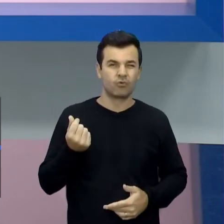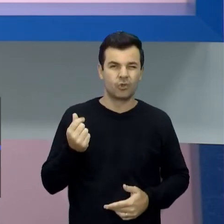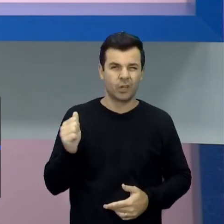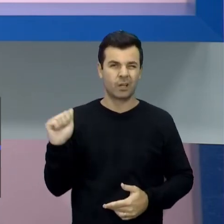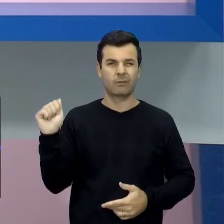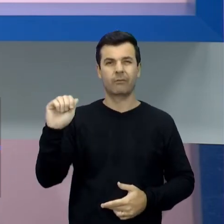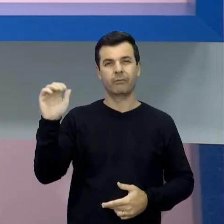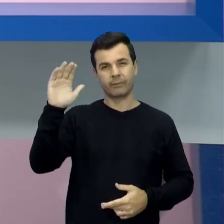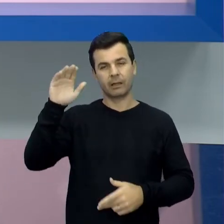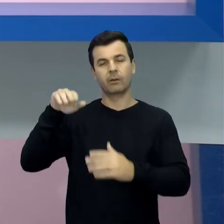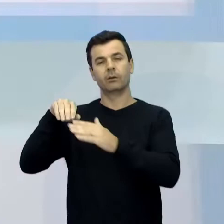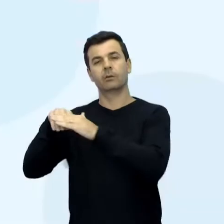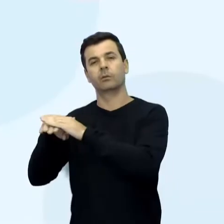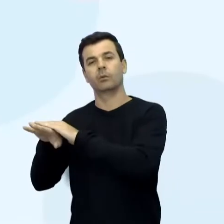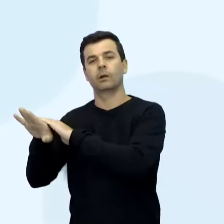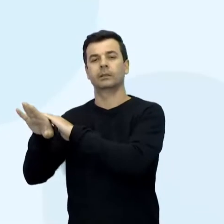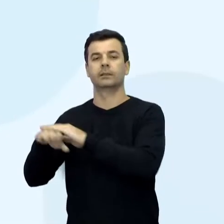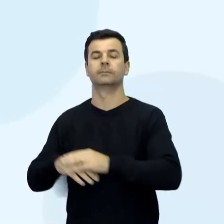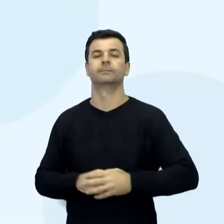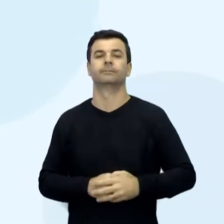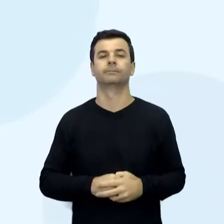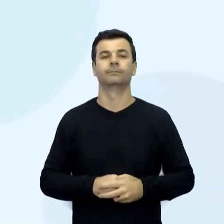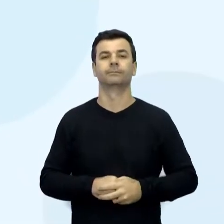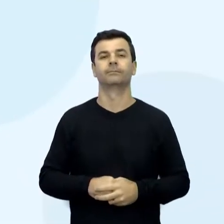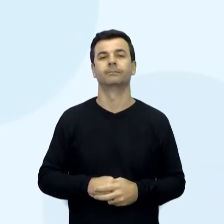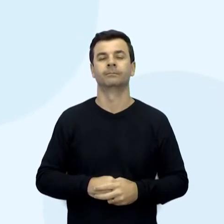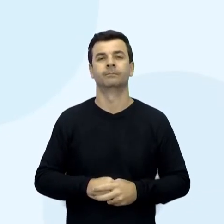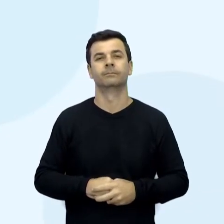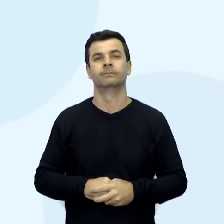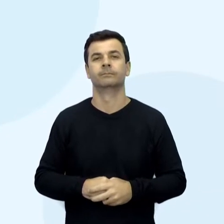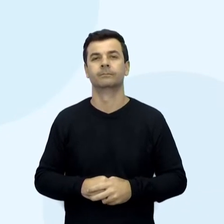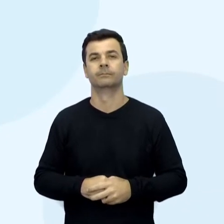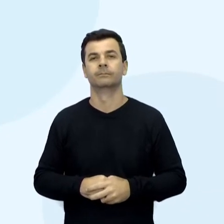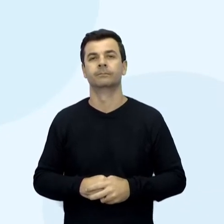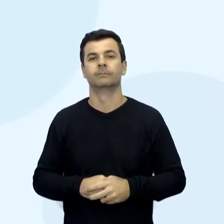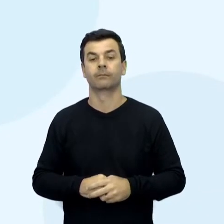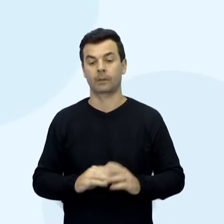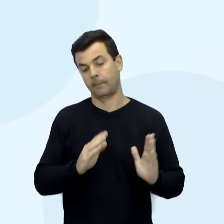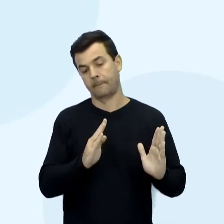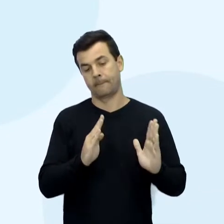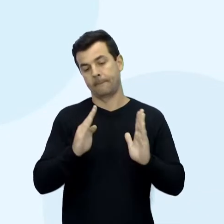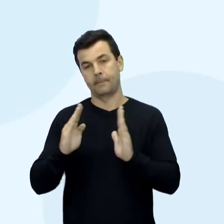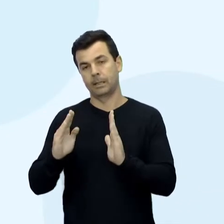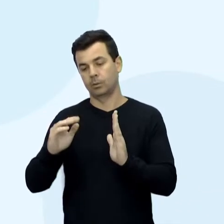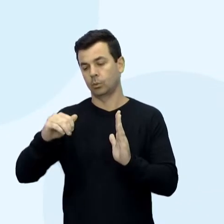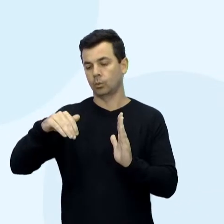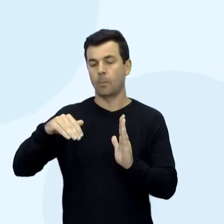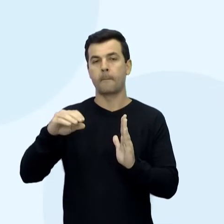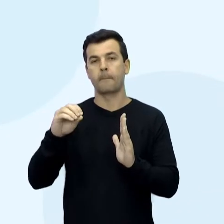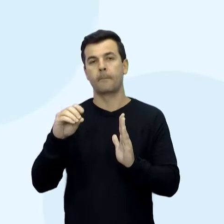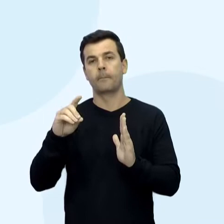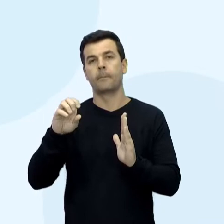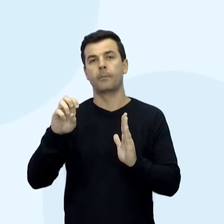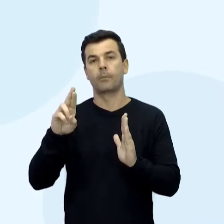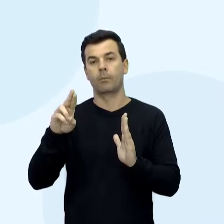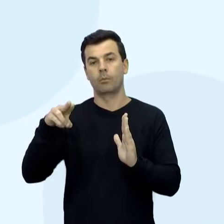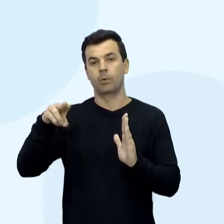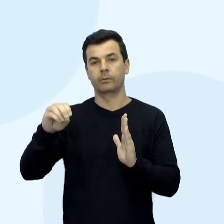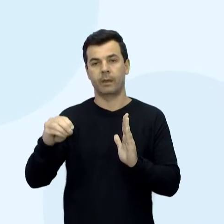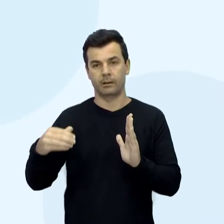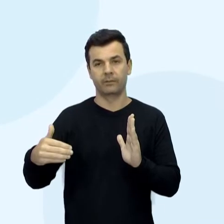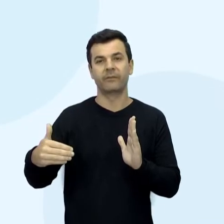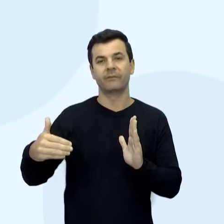avançar mais um pouquinho na nossa tela. Bem, no período moderno, aí com a ascensão do